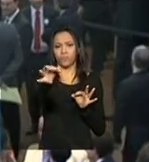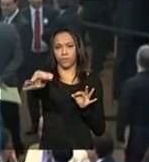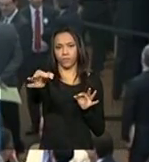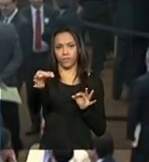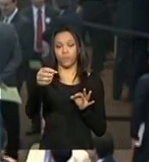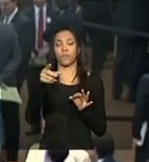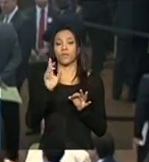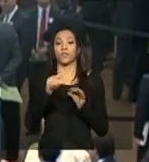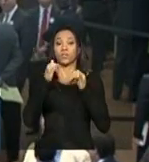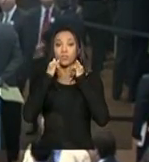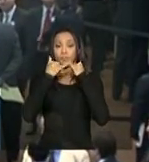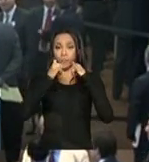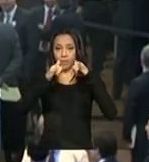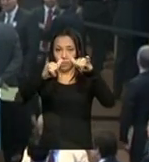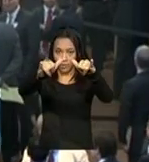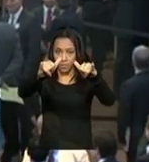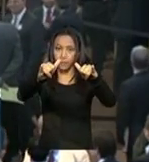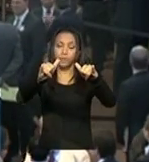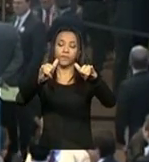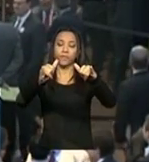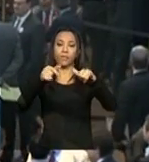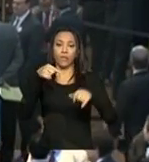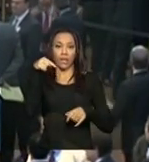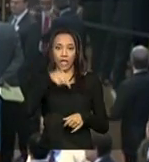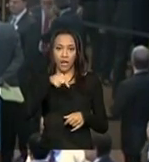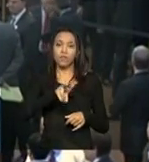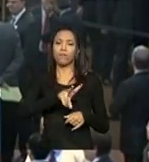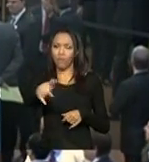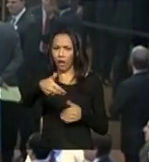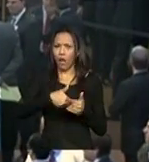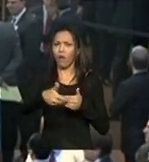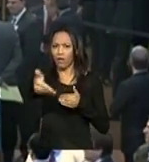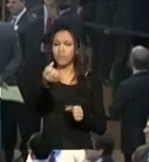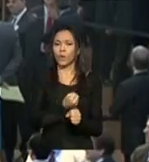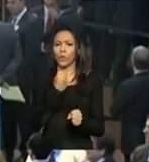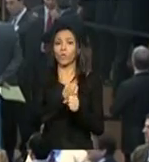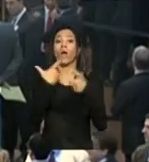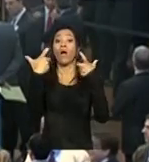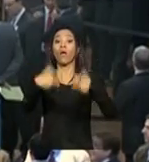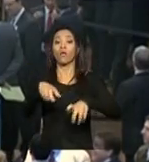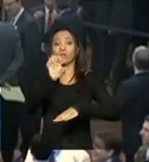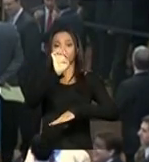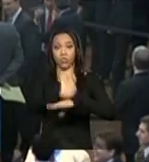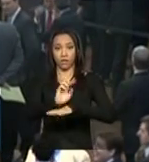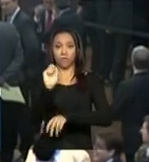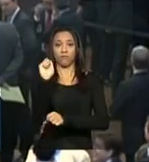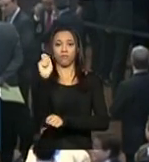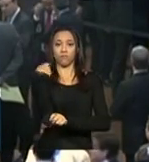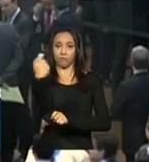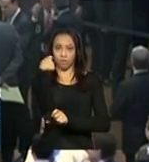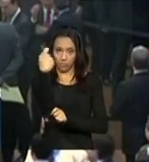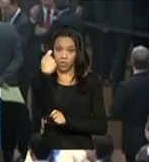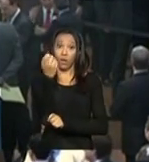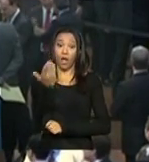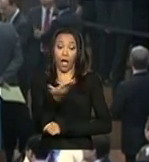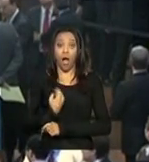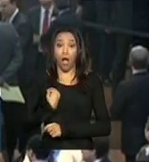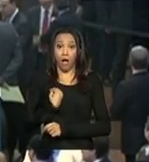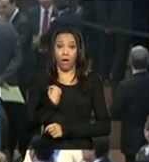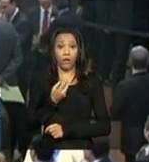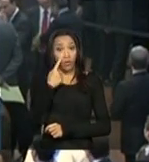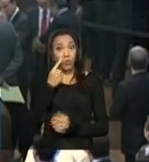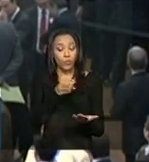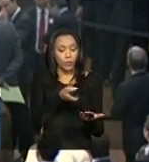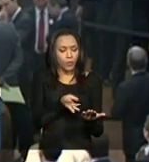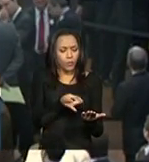de linhas de transmissão, linhas que serão construídas no estado do Rio Grande do Sul. E a partir de agora estão sendo